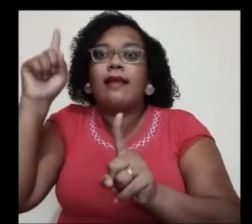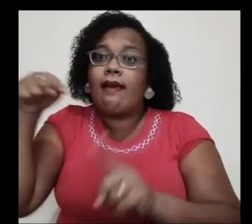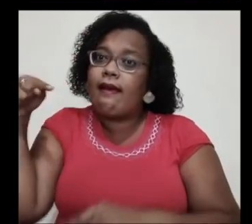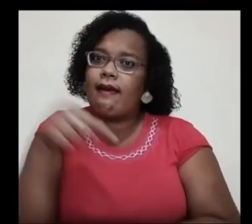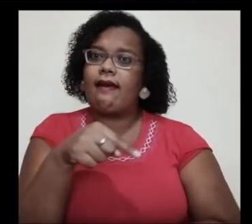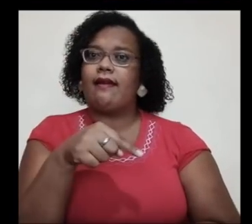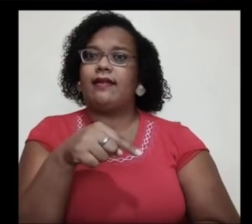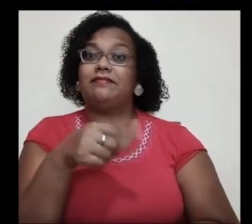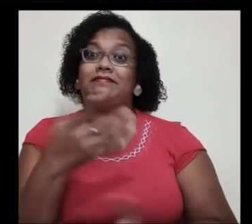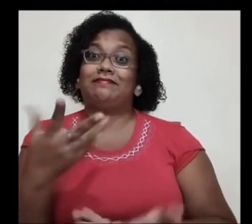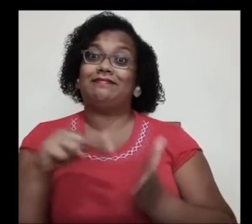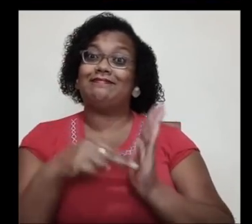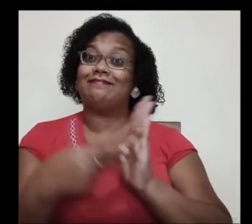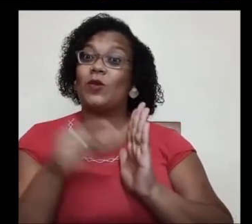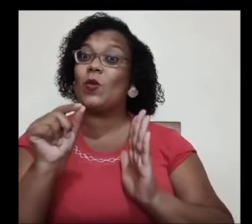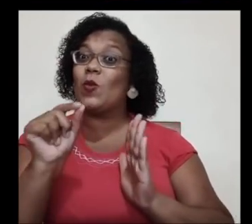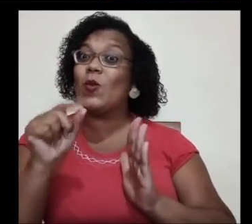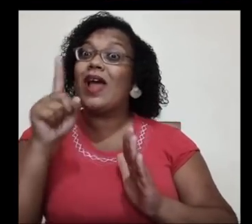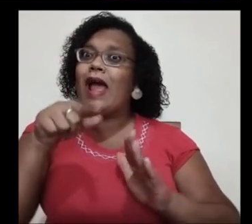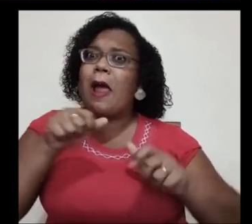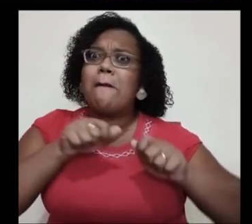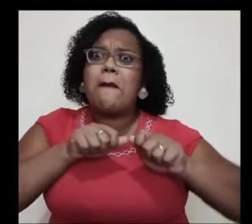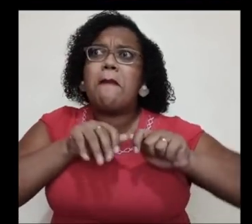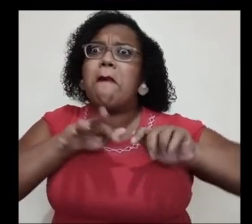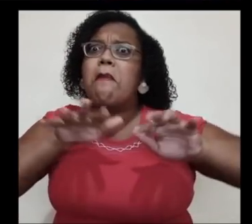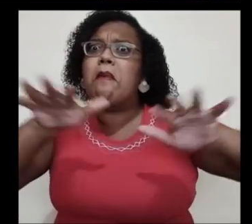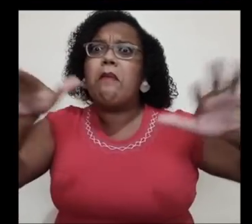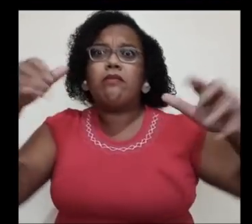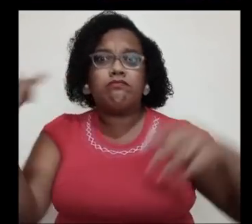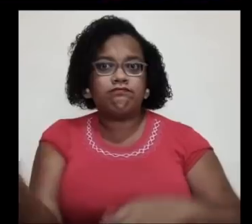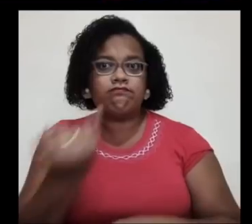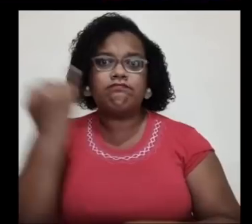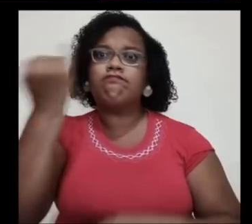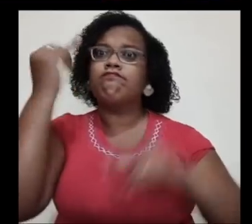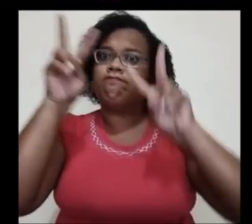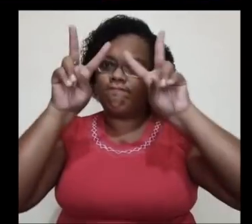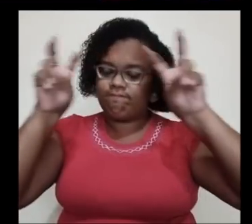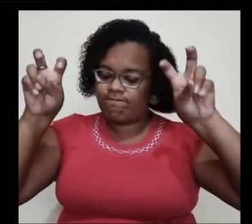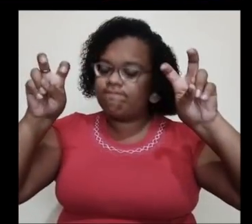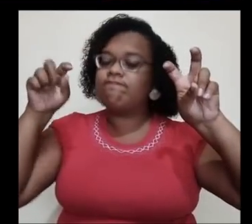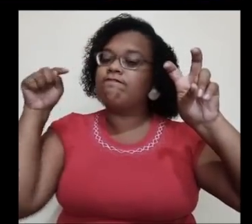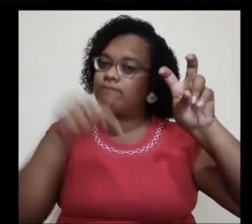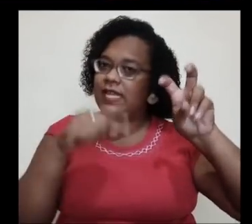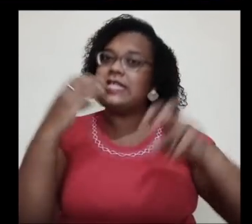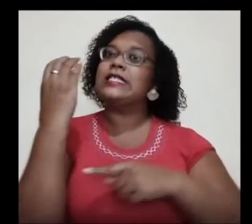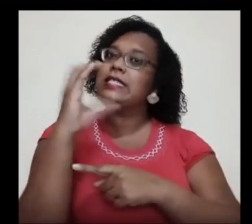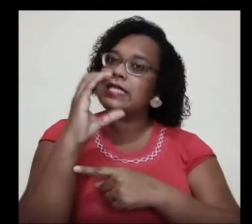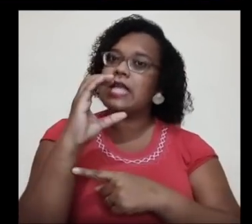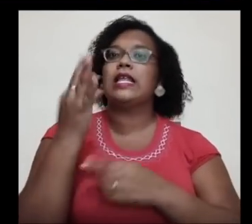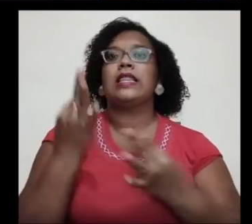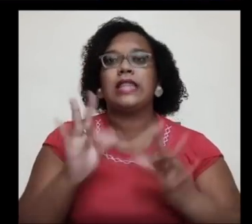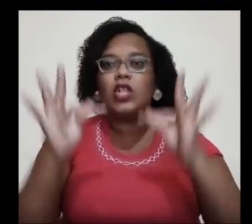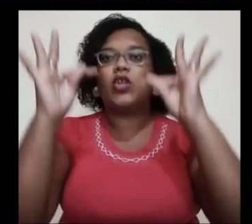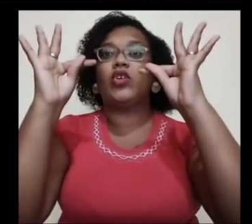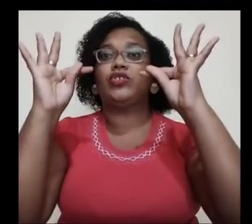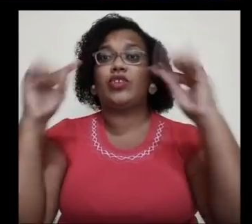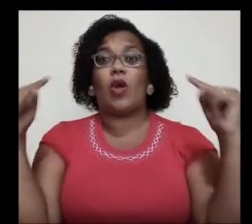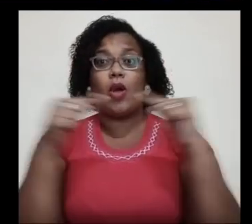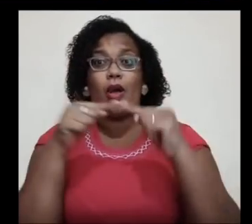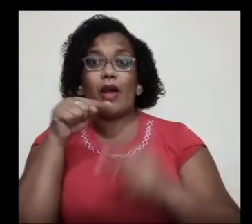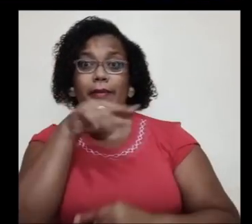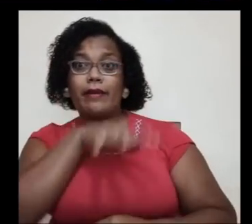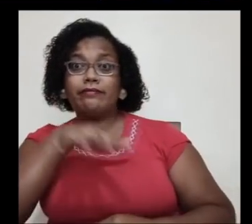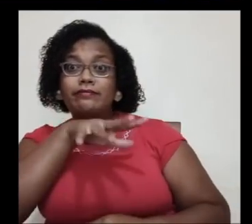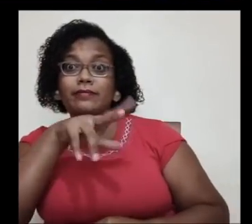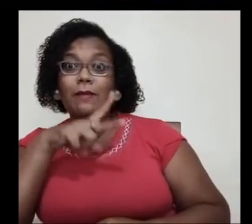relevante da ciência e tecnologia, que nesse aspecto em particular é a mais avançada do mundo, da exploração de petróleo em águas